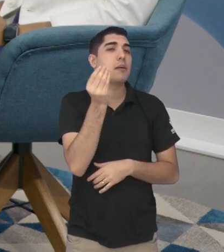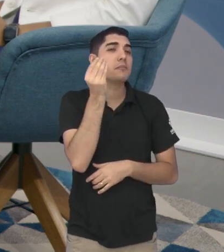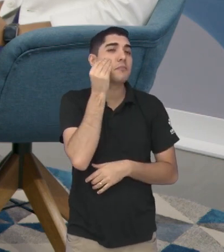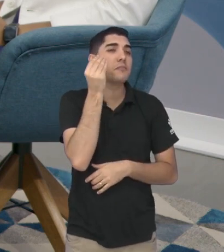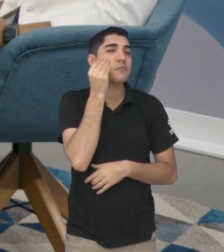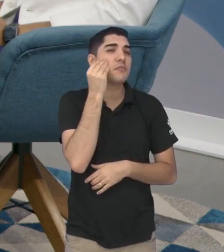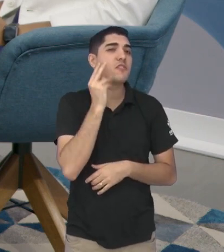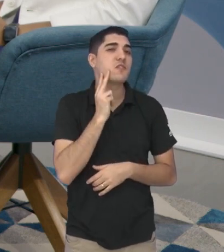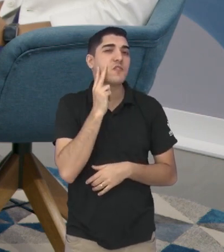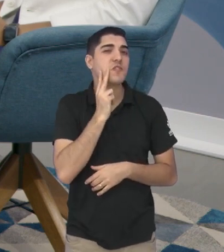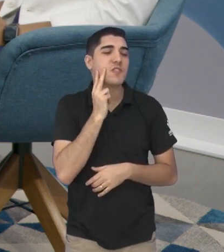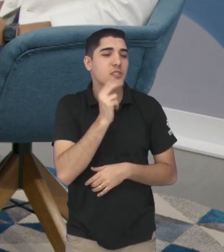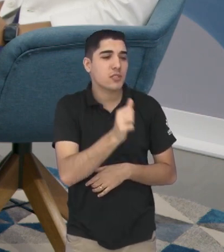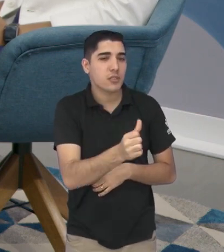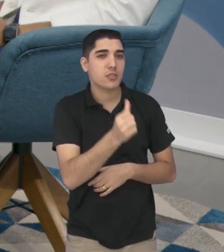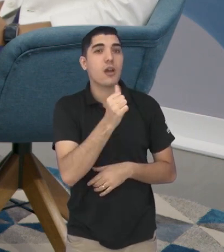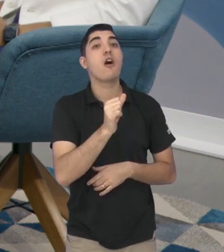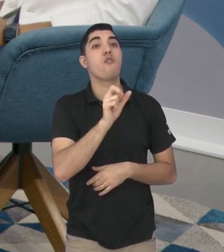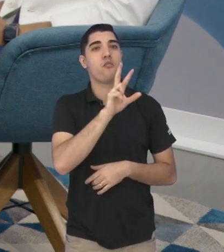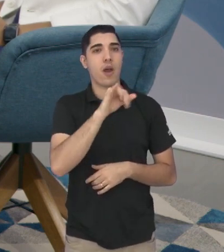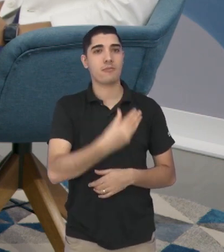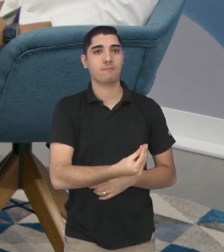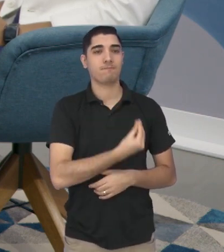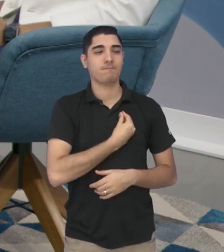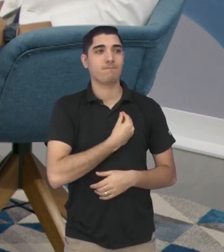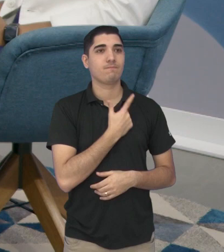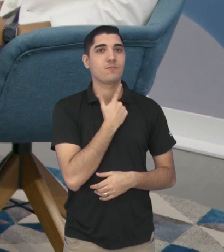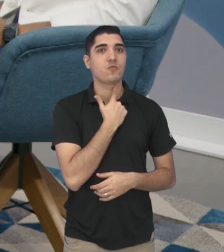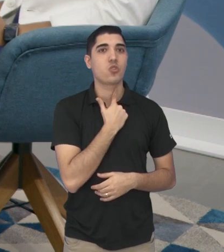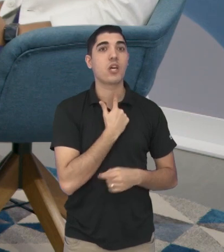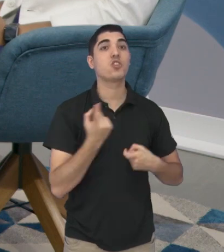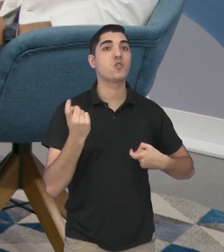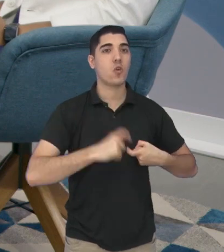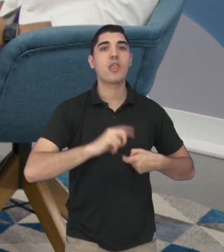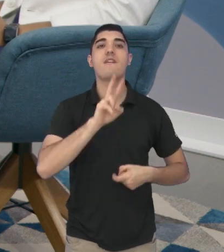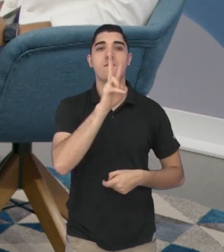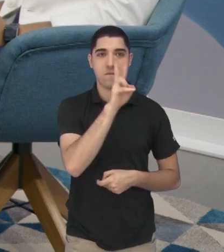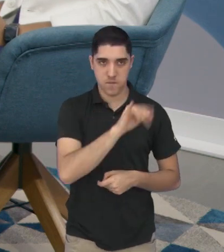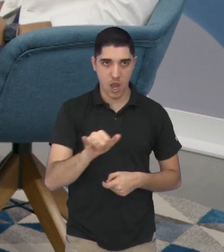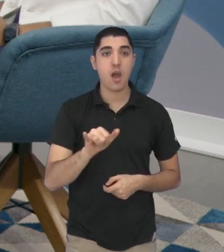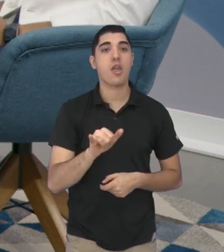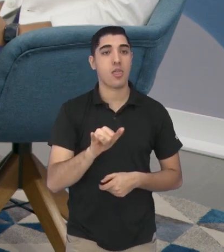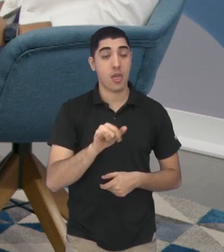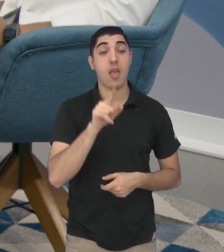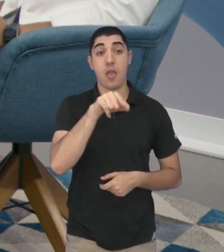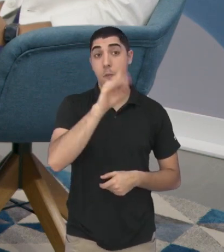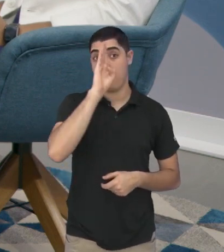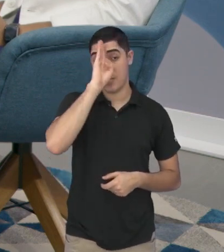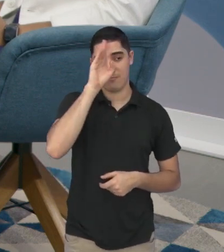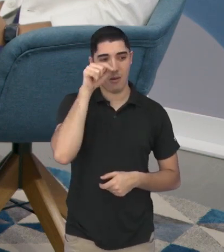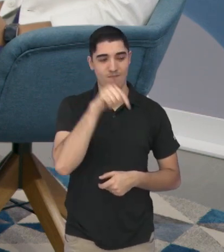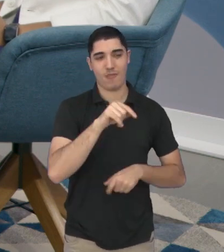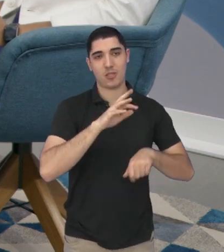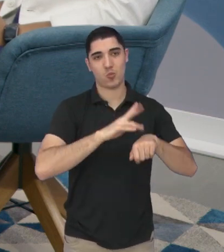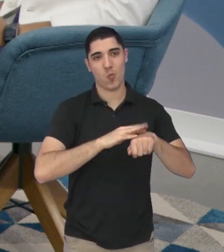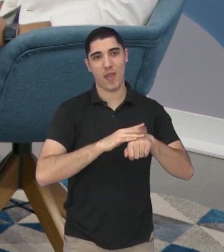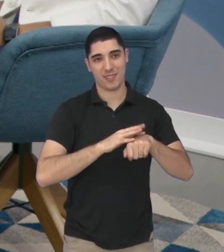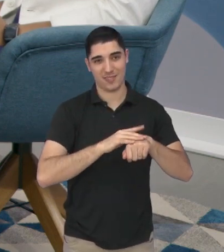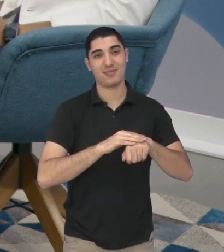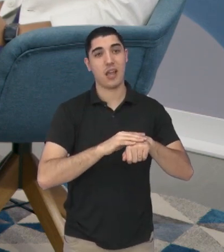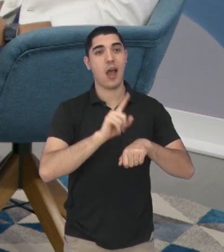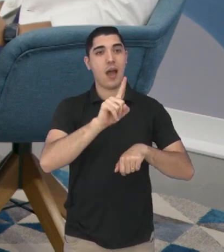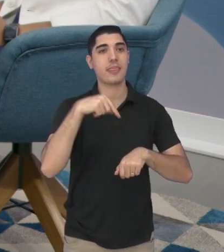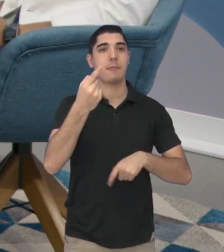experimental de vinho. Aquilo vai despertar a compulsão, que é o fator-chave da doença, e